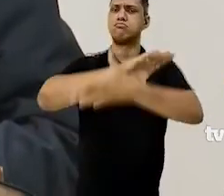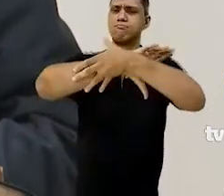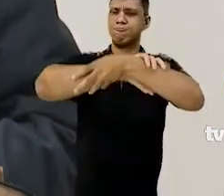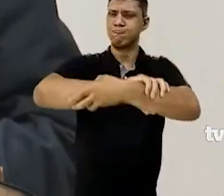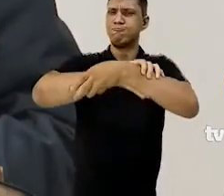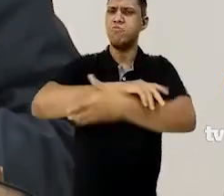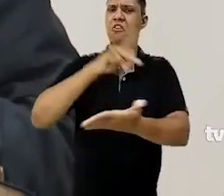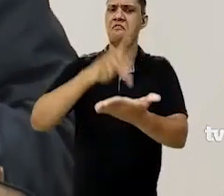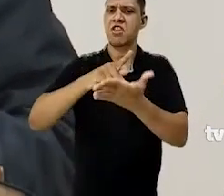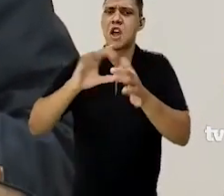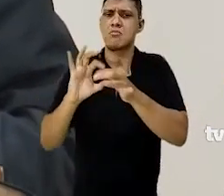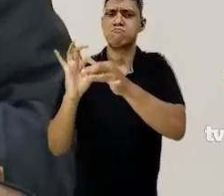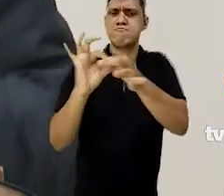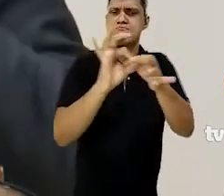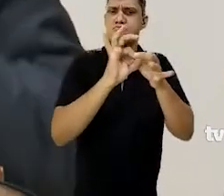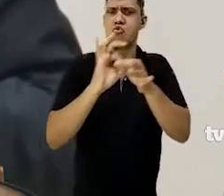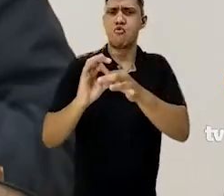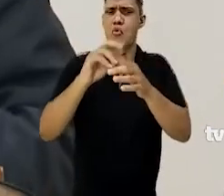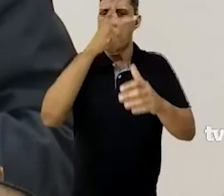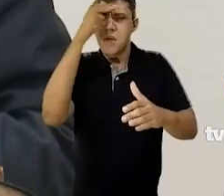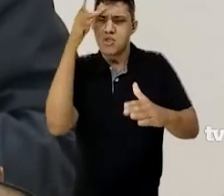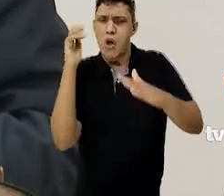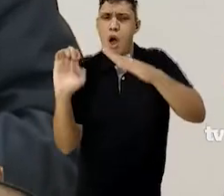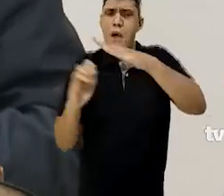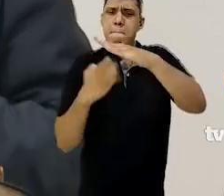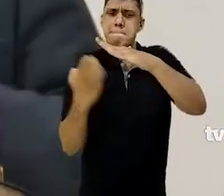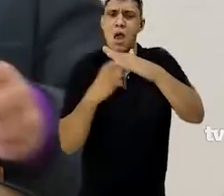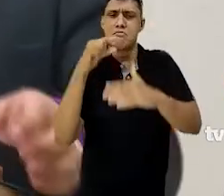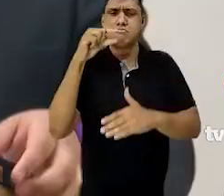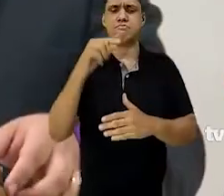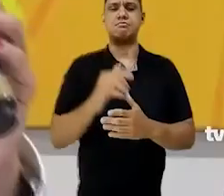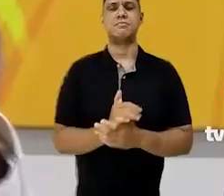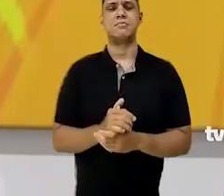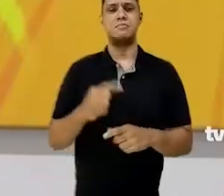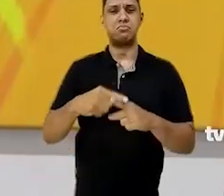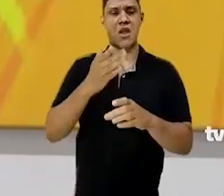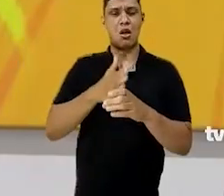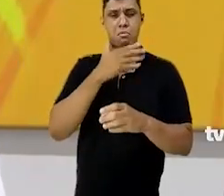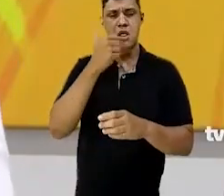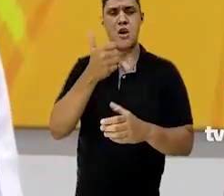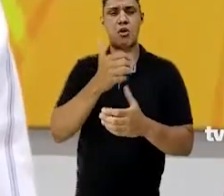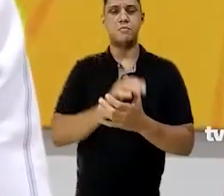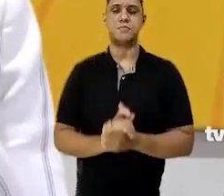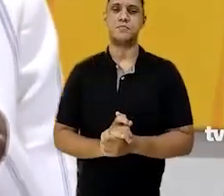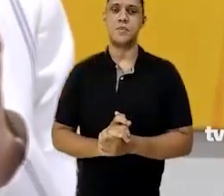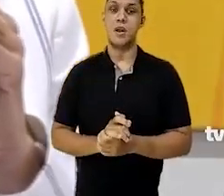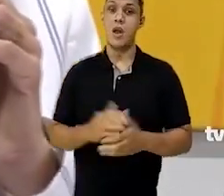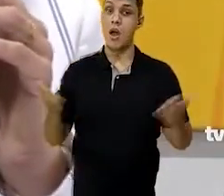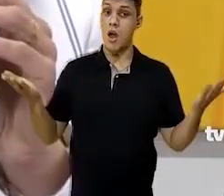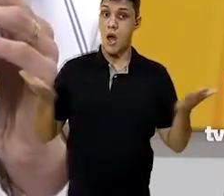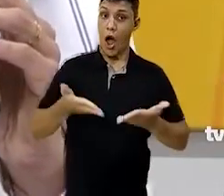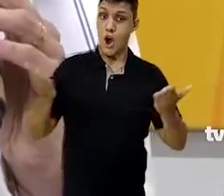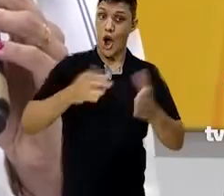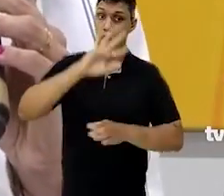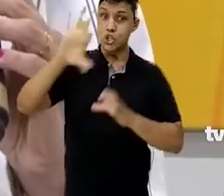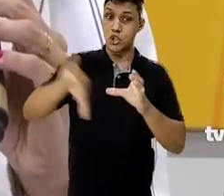do micro e do pequeno empreendedor, porque Caicó pode mais. Muito obrigada, candidato. Passamos agora ao sorteio da próxima